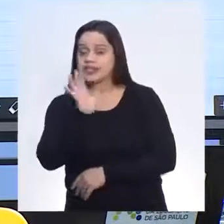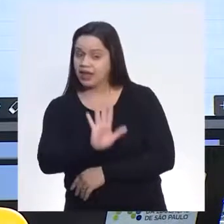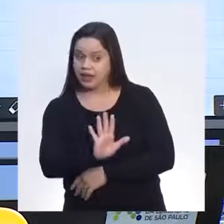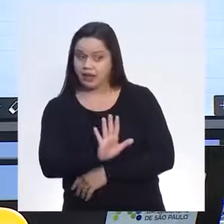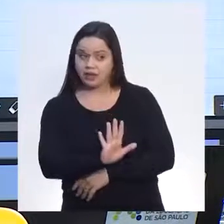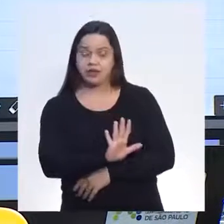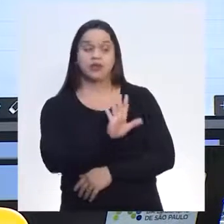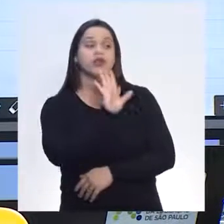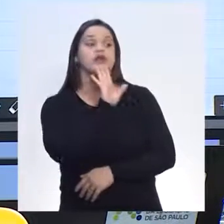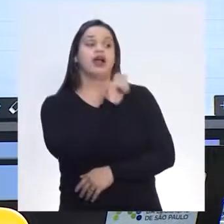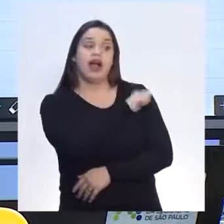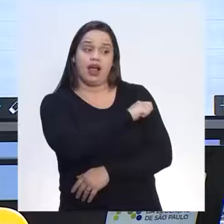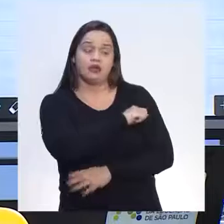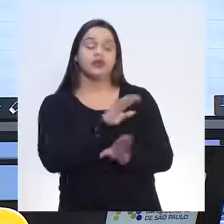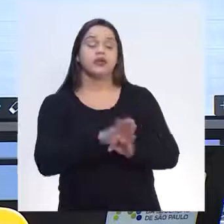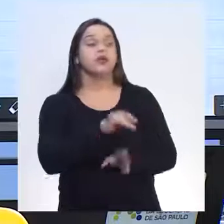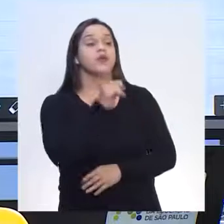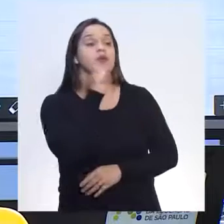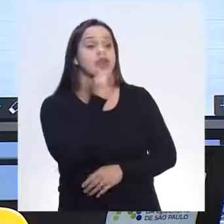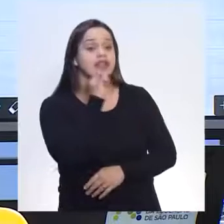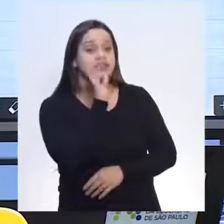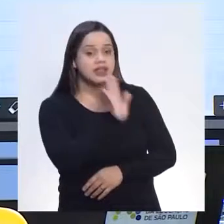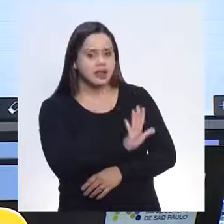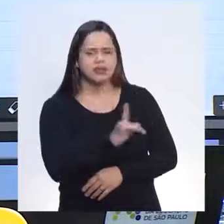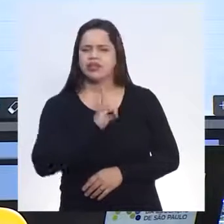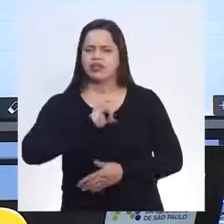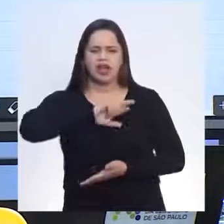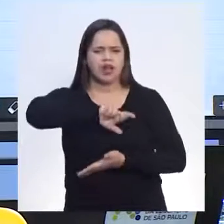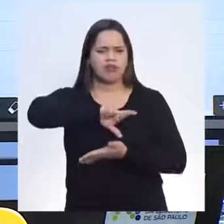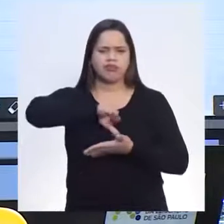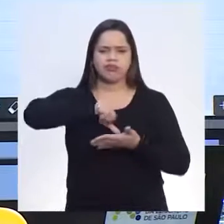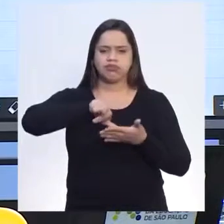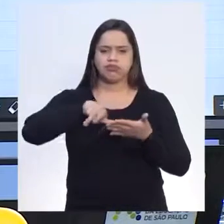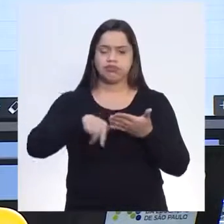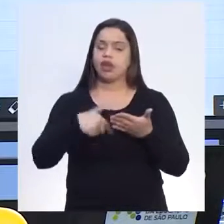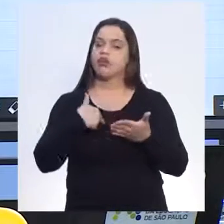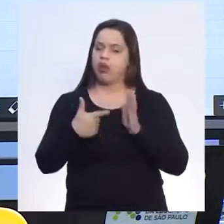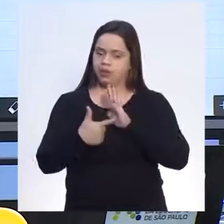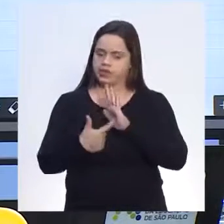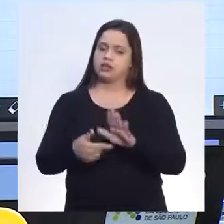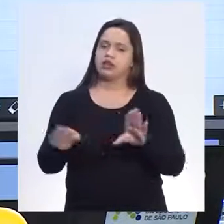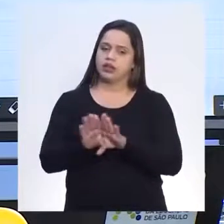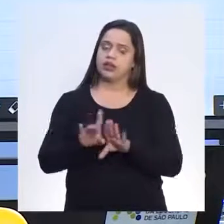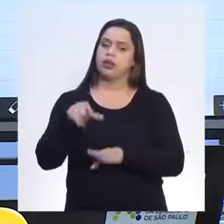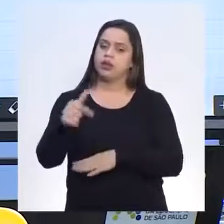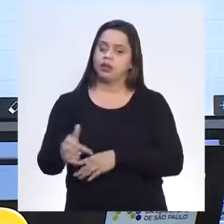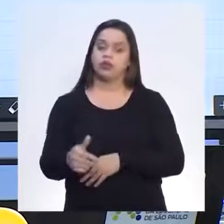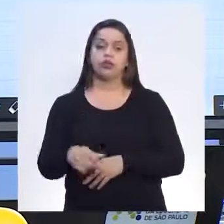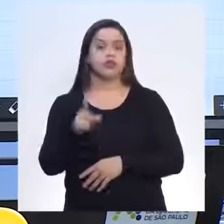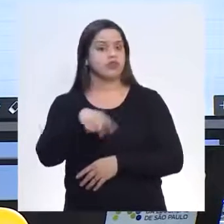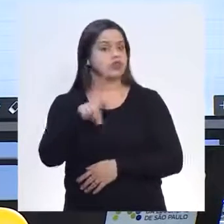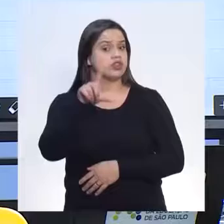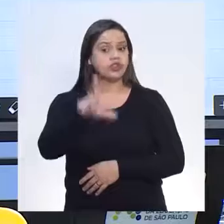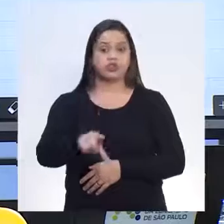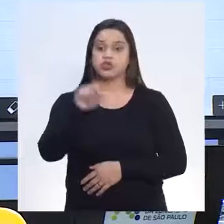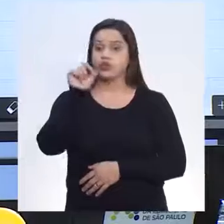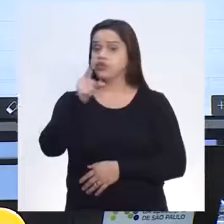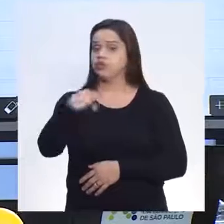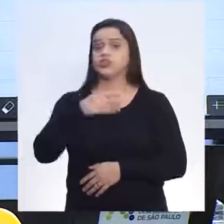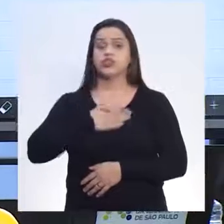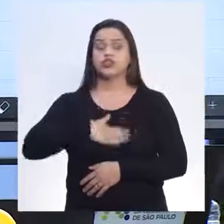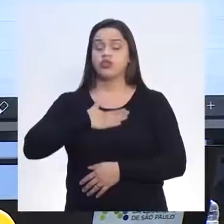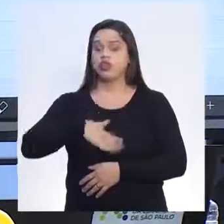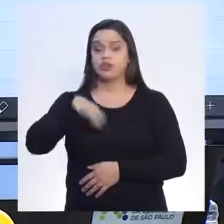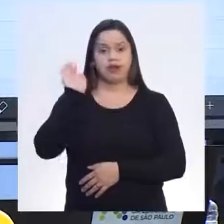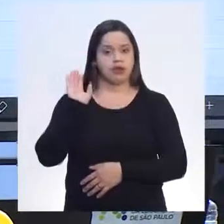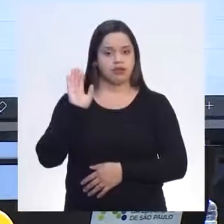é um modelo que eu vou apresentar para vocês. Existem outros. Eu vou apresentar outro modelo aí para vocês e vocês escolham o que vocês acharem